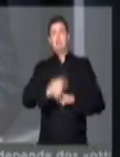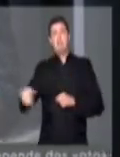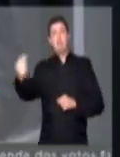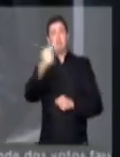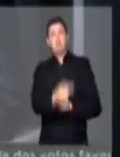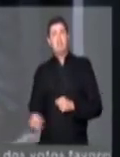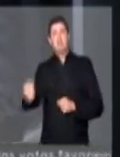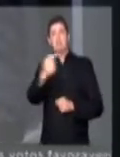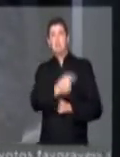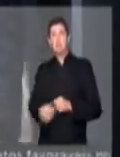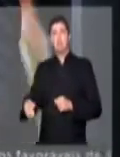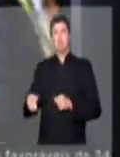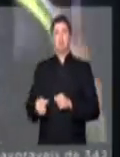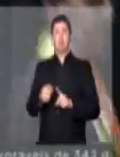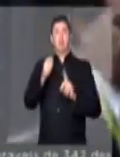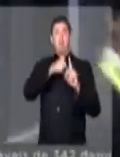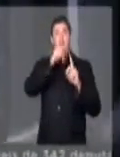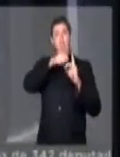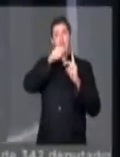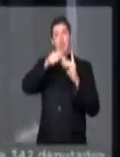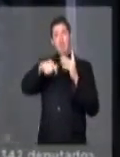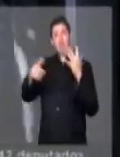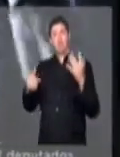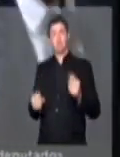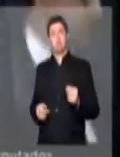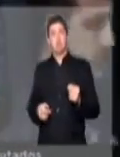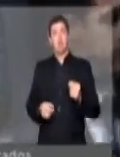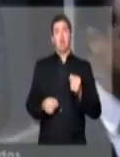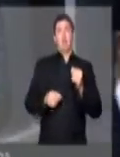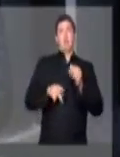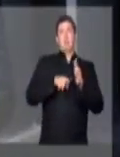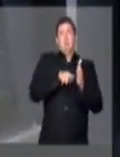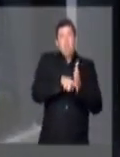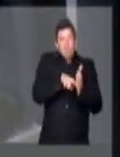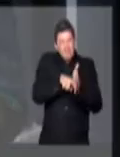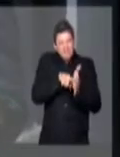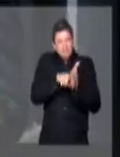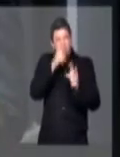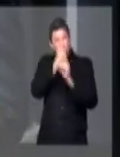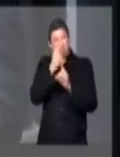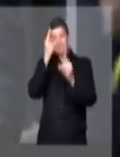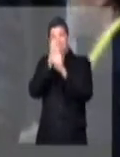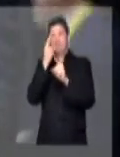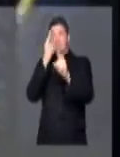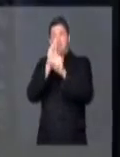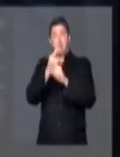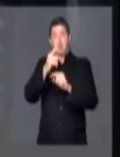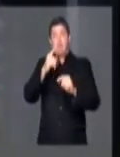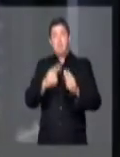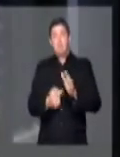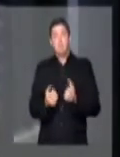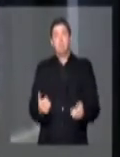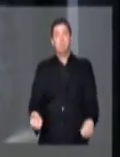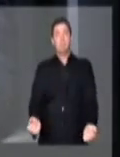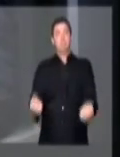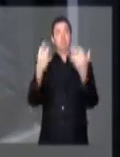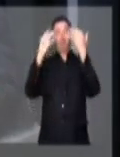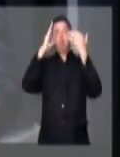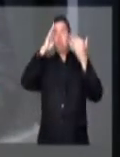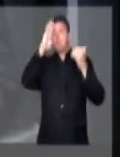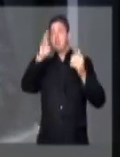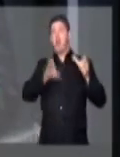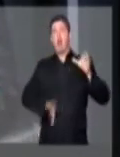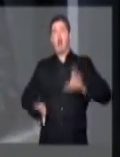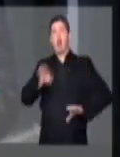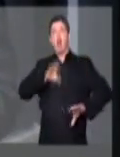semana, nesses últimos meses, o desenrolar de uma investigação que revelou o maior esquema de corrupção de todos os